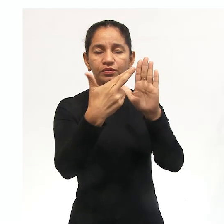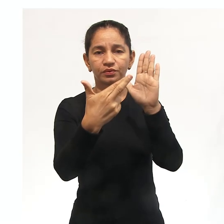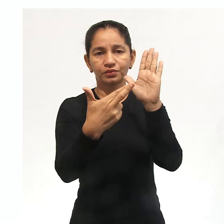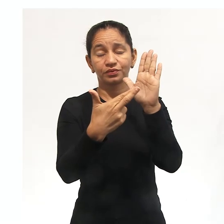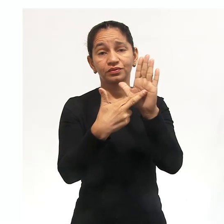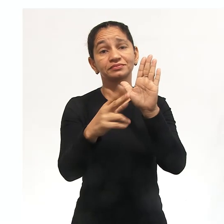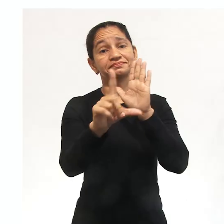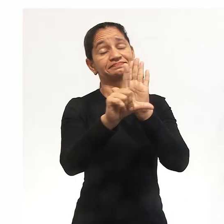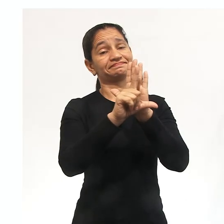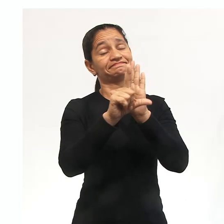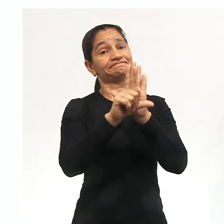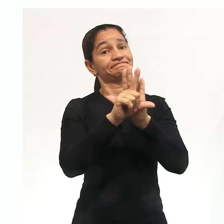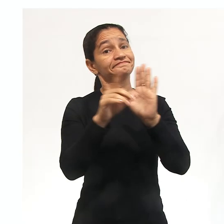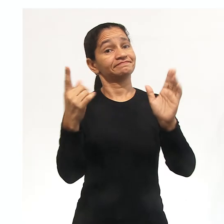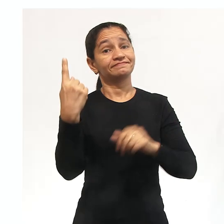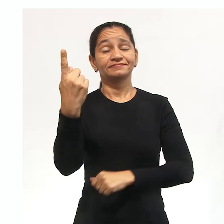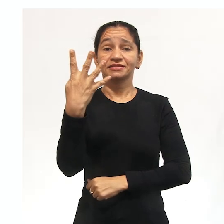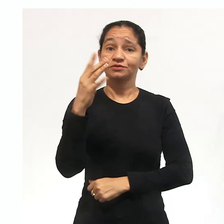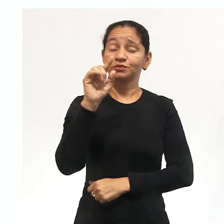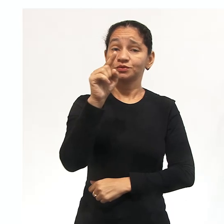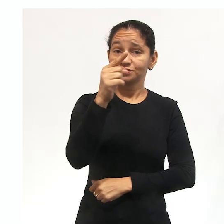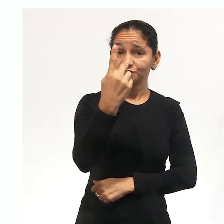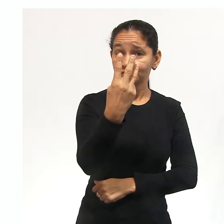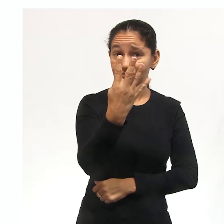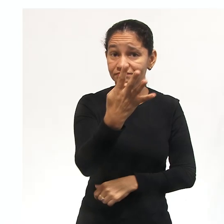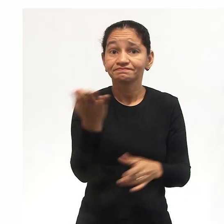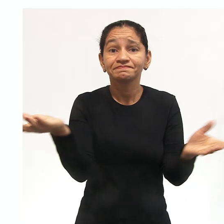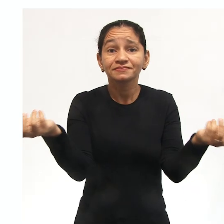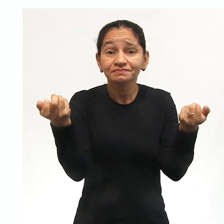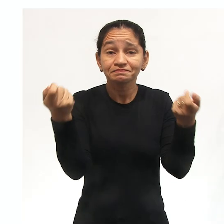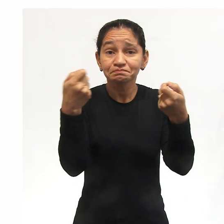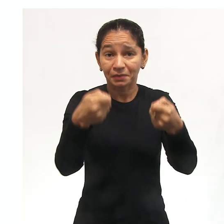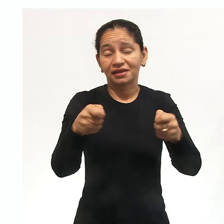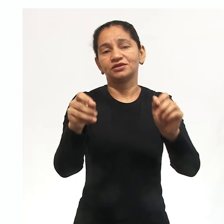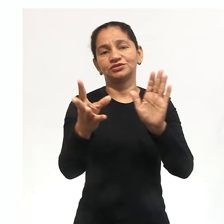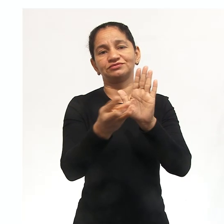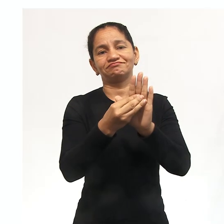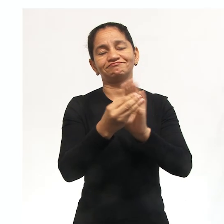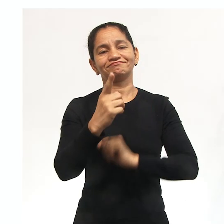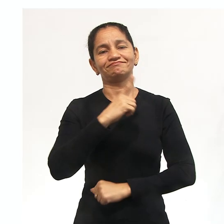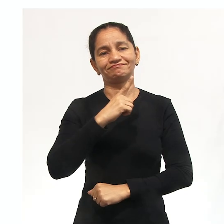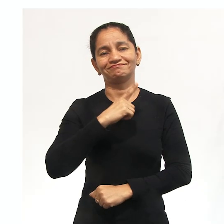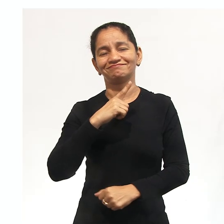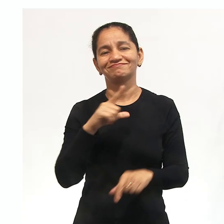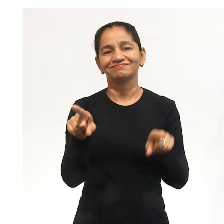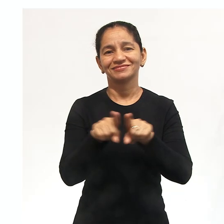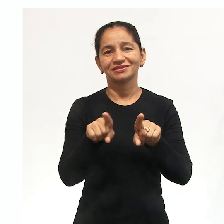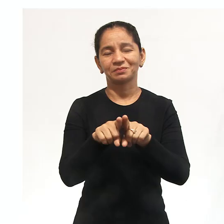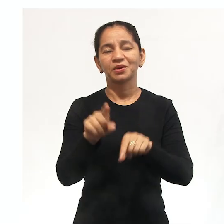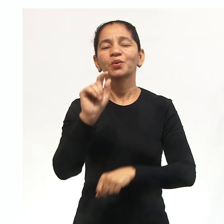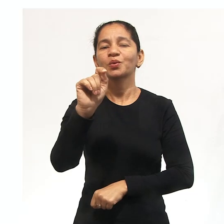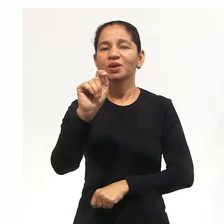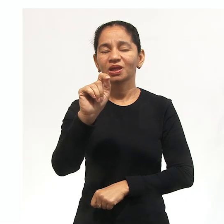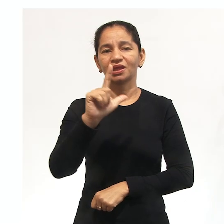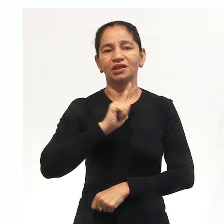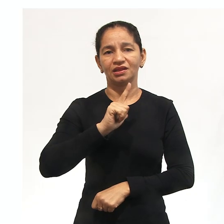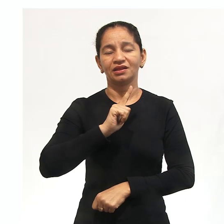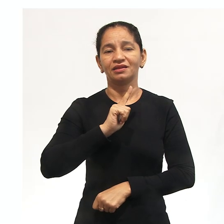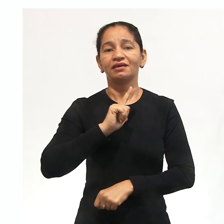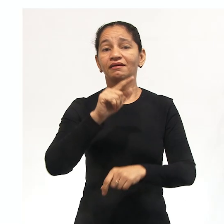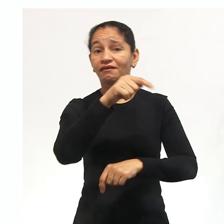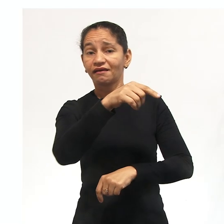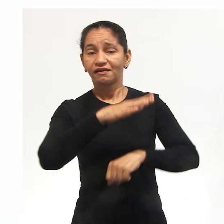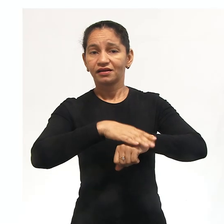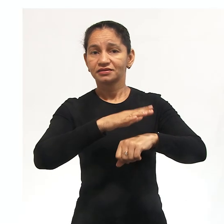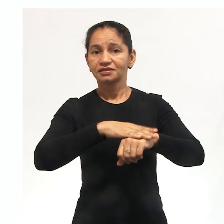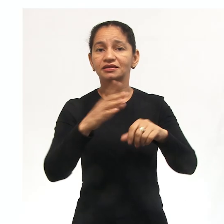edital. É isso que a nova lei de licitações exige para o caso do pregão. Fora isso, existe também a necessidade